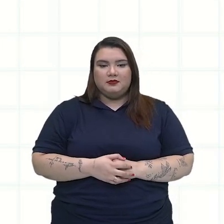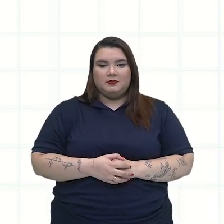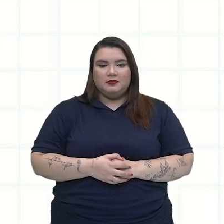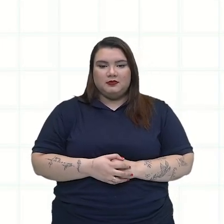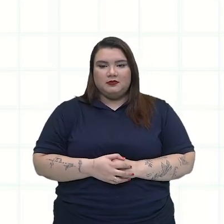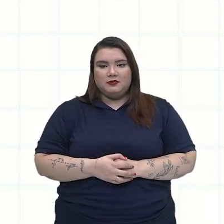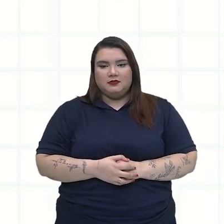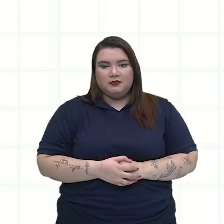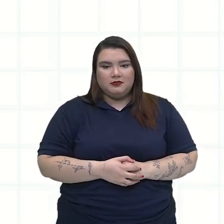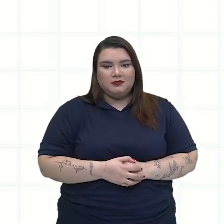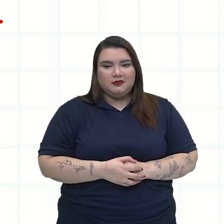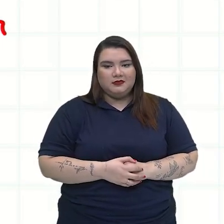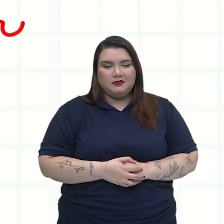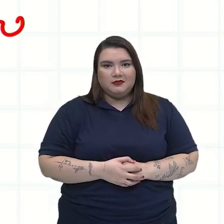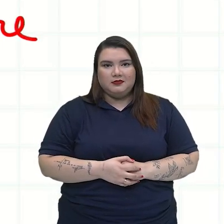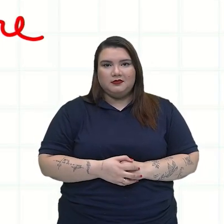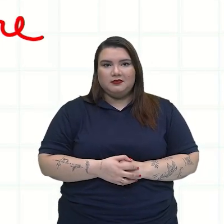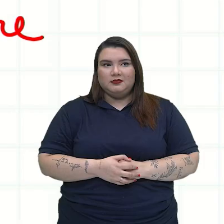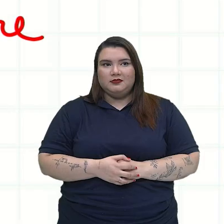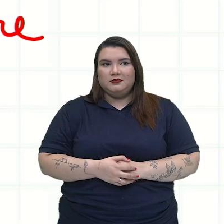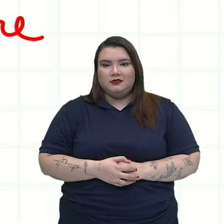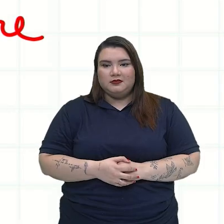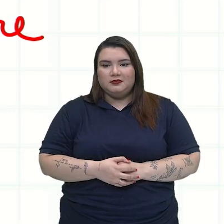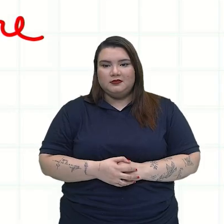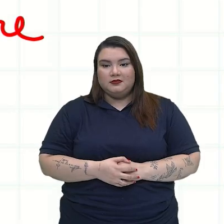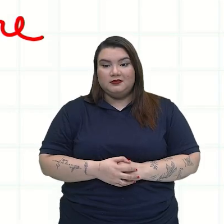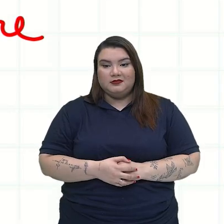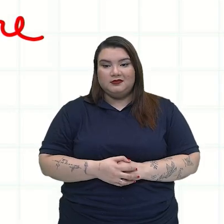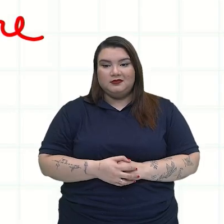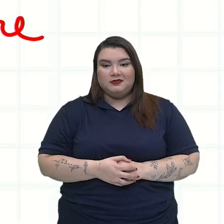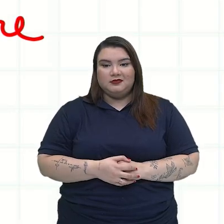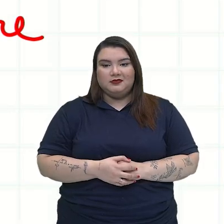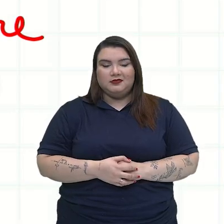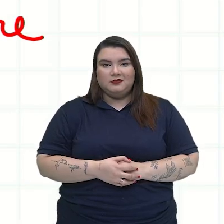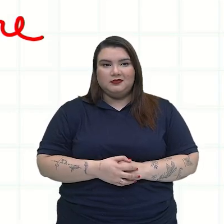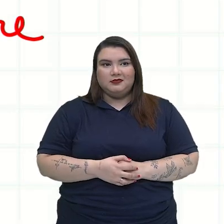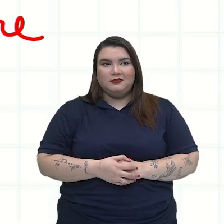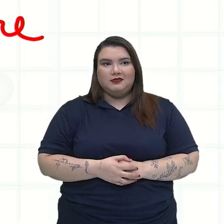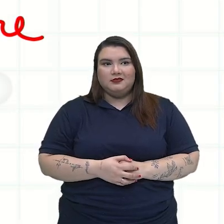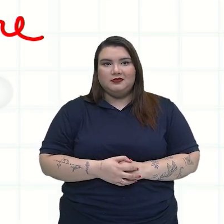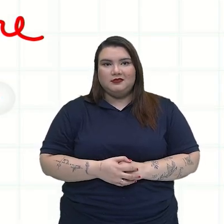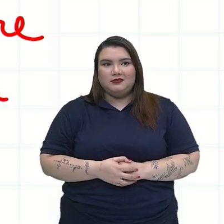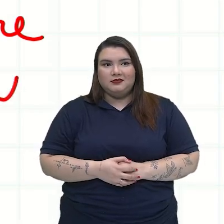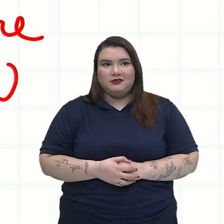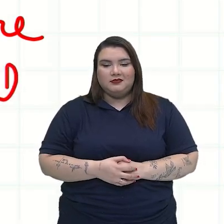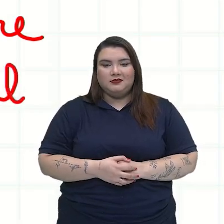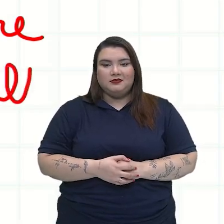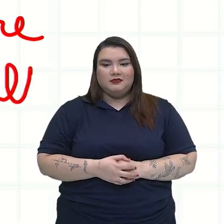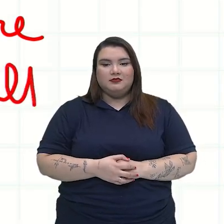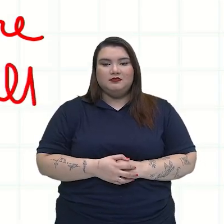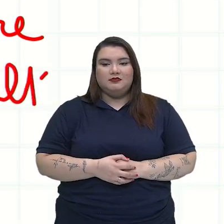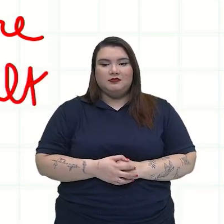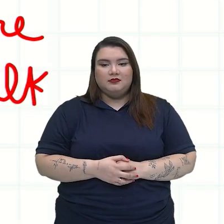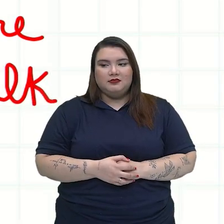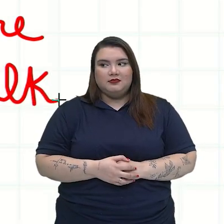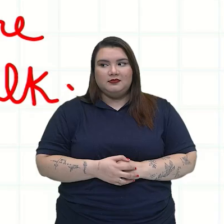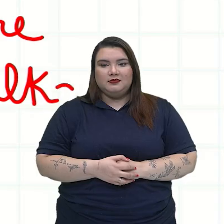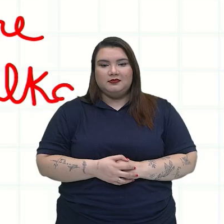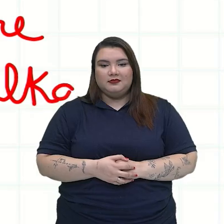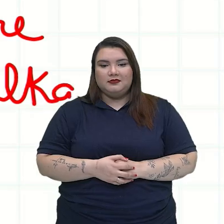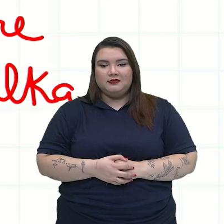students are. Professores, eu poderia colocar the teachers, professores são muito